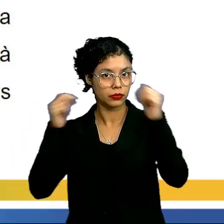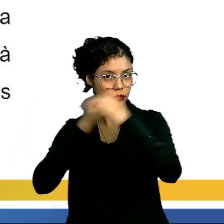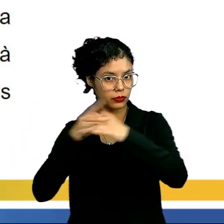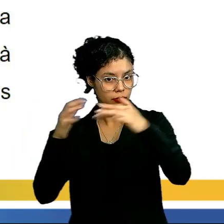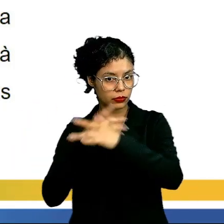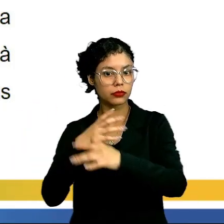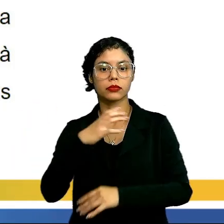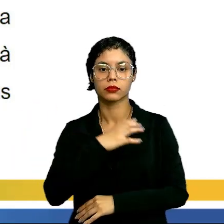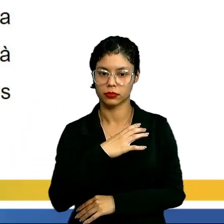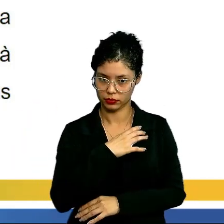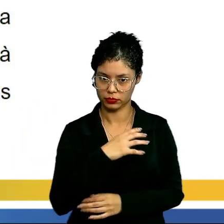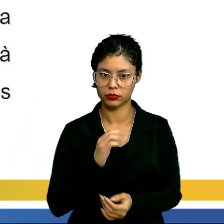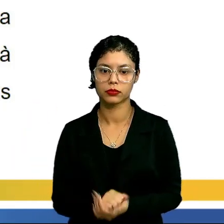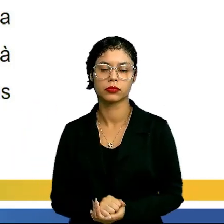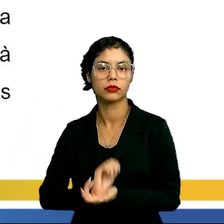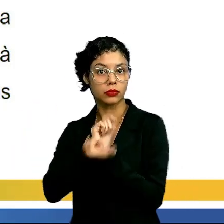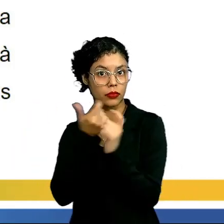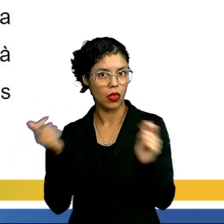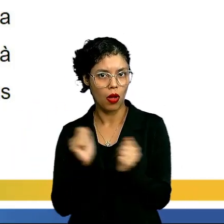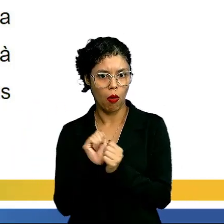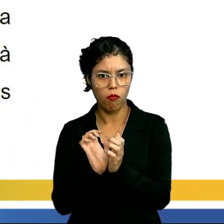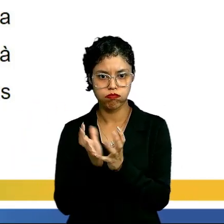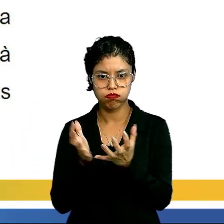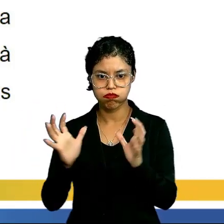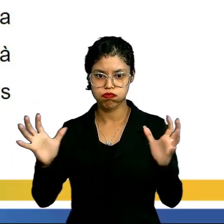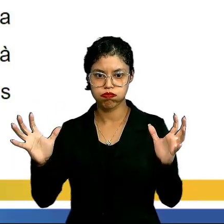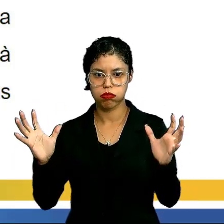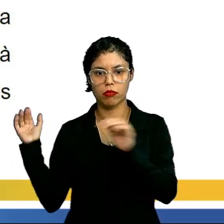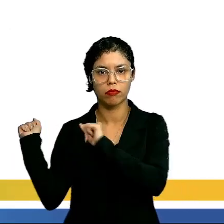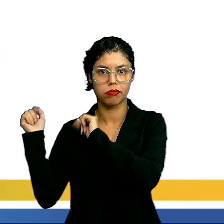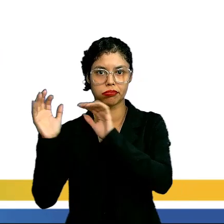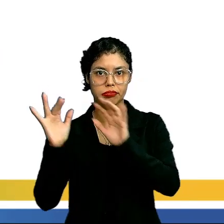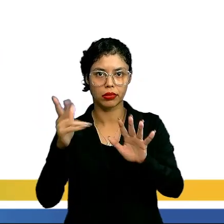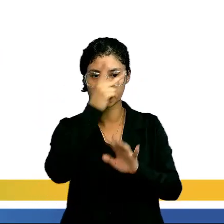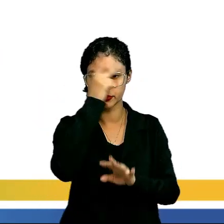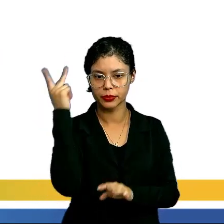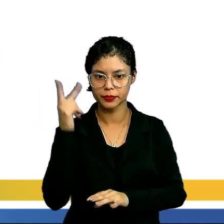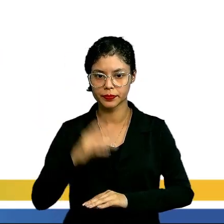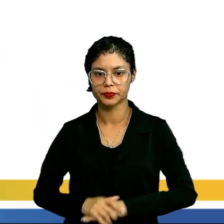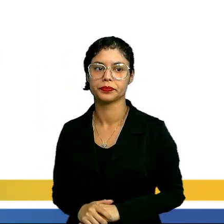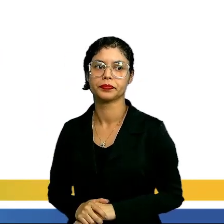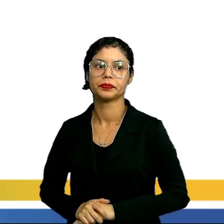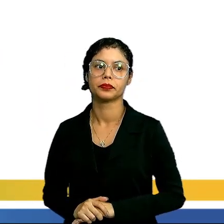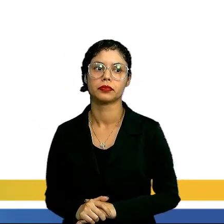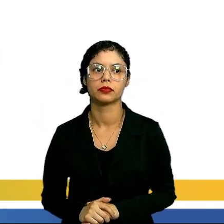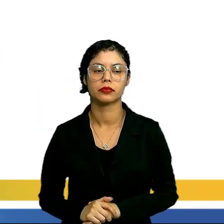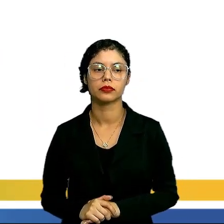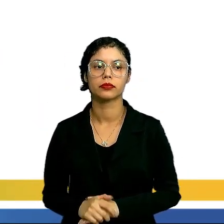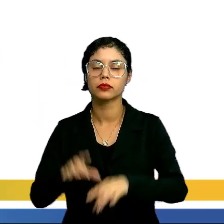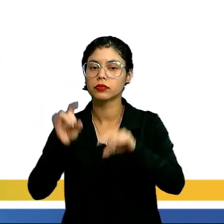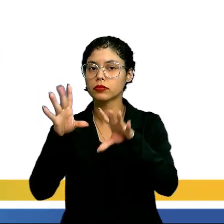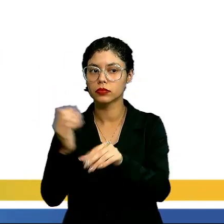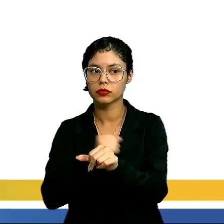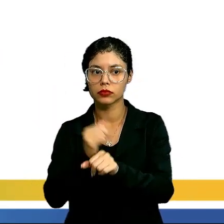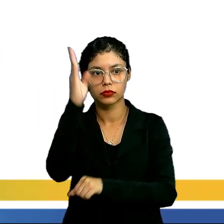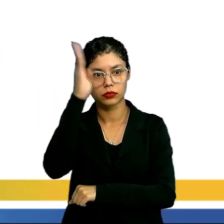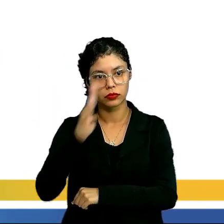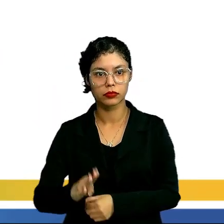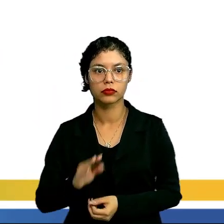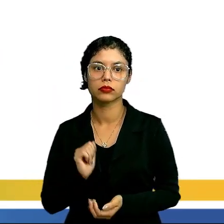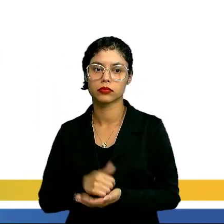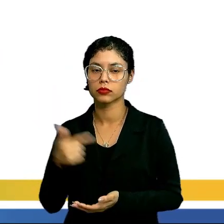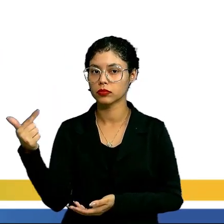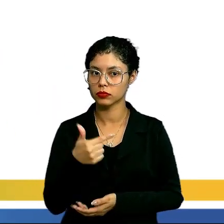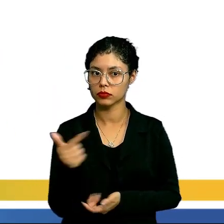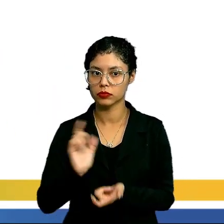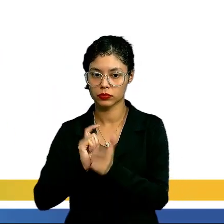né? Em que há uma aglomeração maior de pessoas. Vamos fazer a continuação desse texto. Nos últimos anos, o